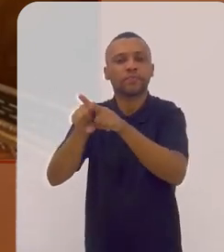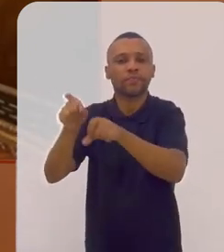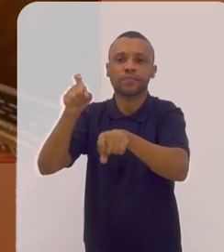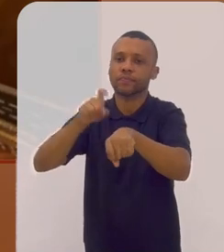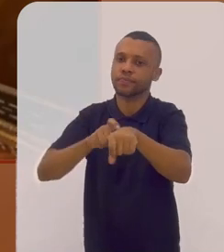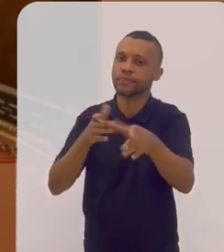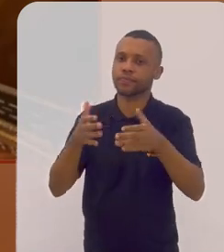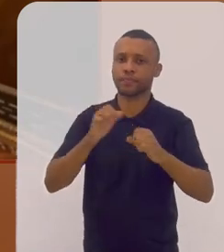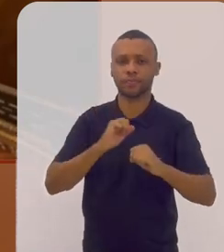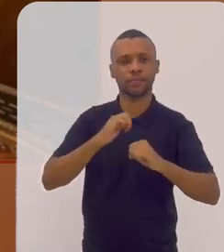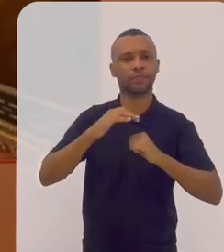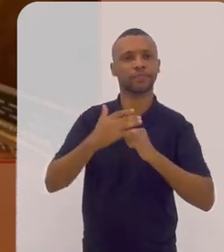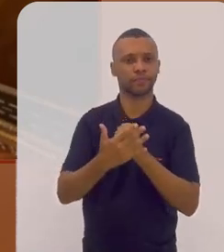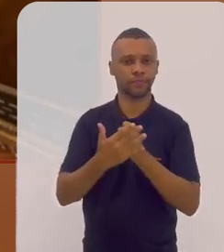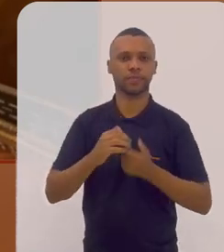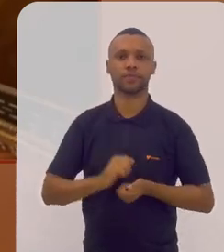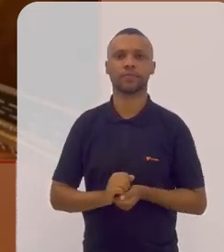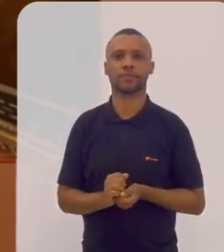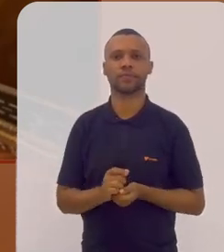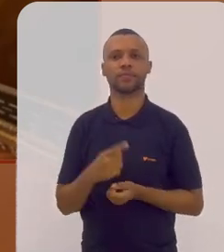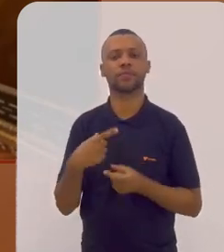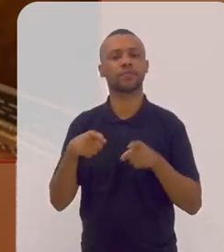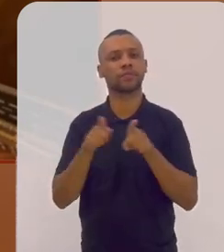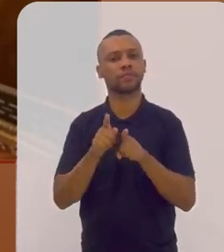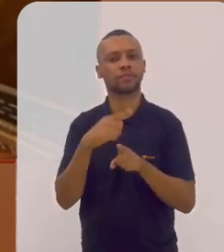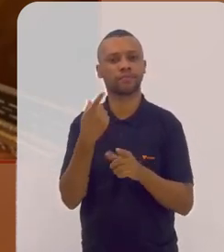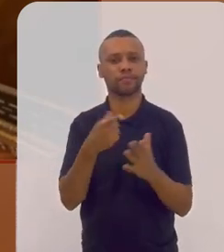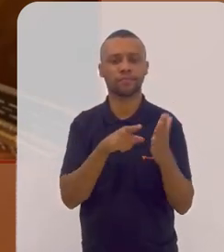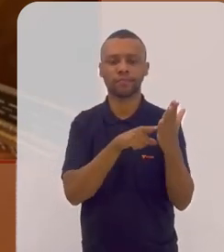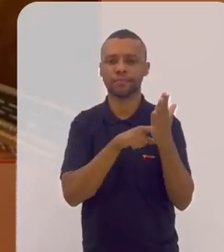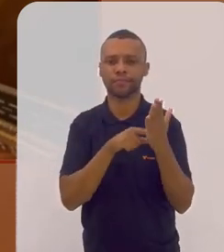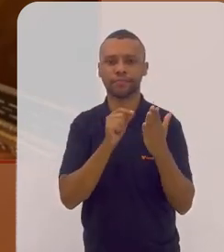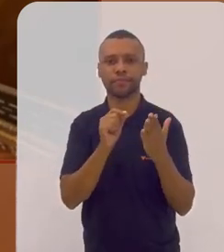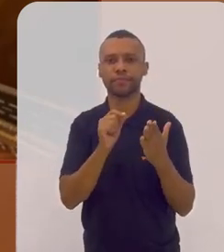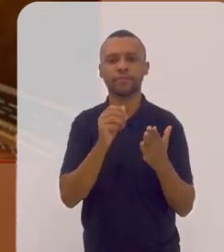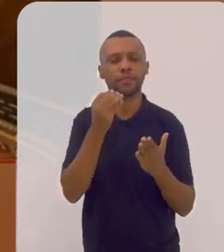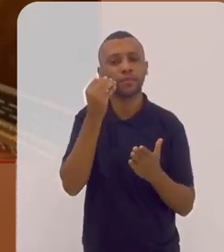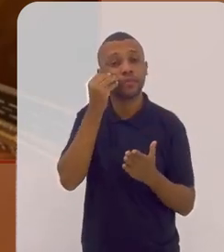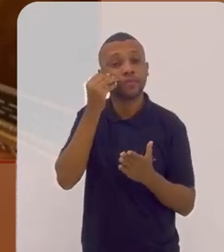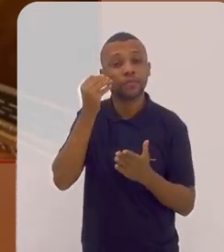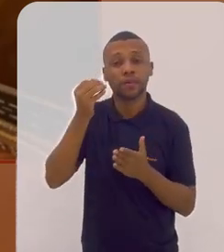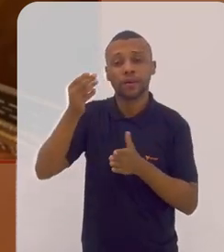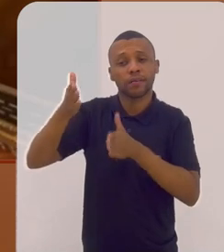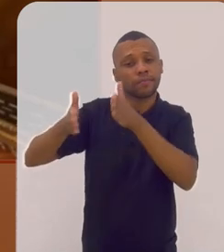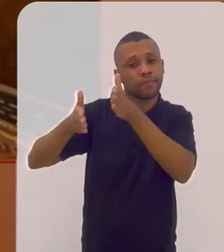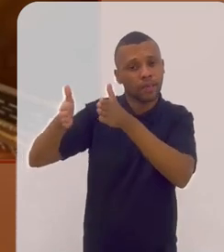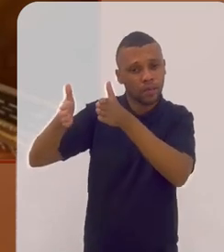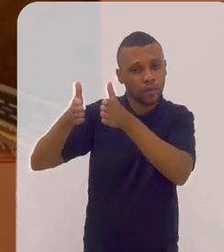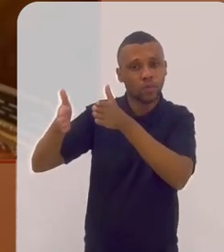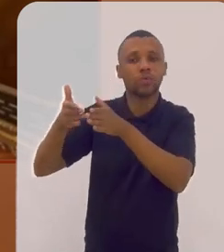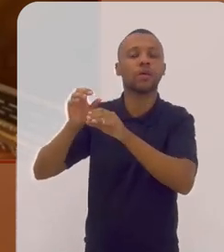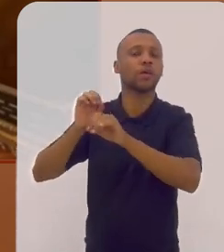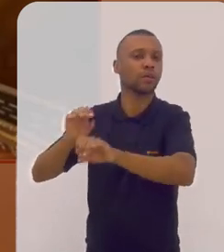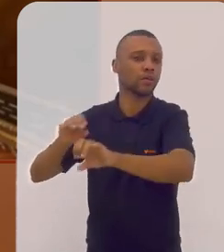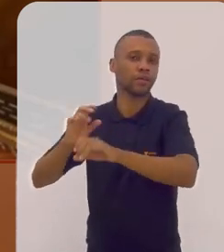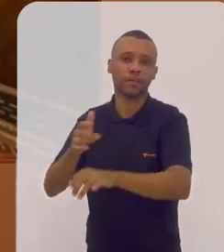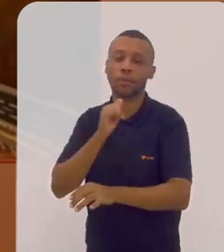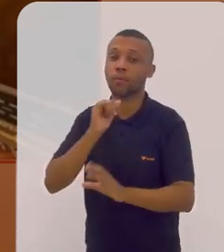durante o período da pandemia nós também provemos conteúdos educacionais o nosso canal do